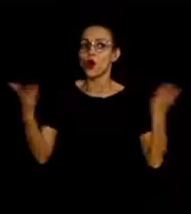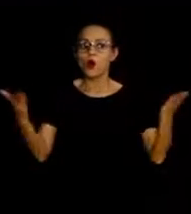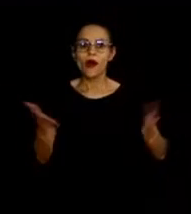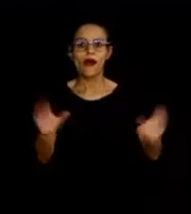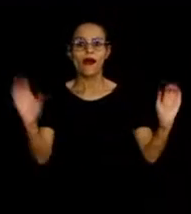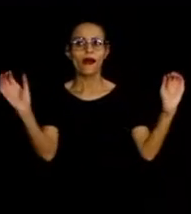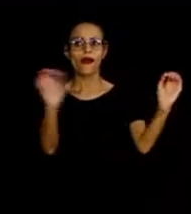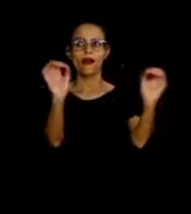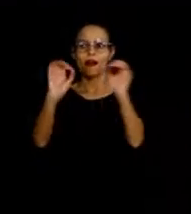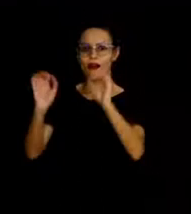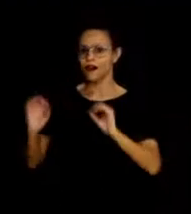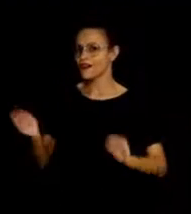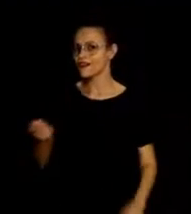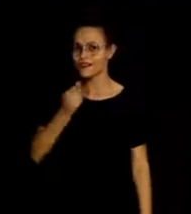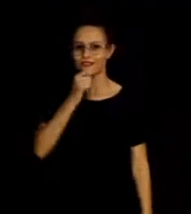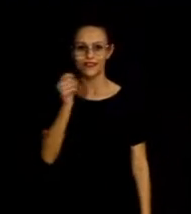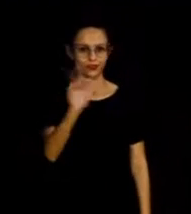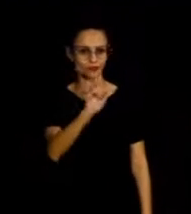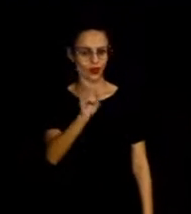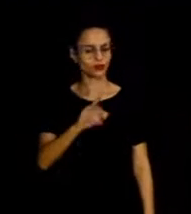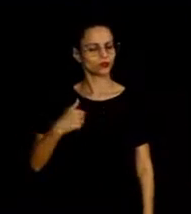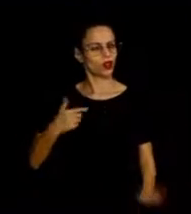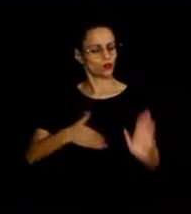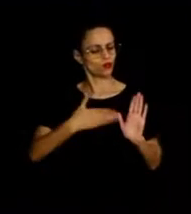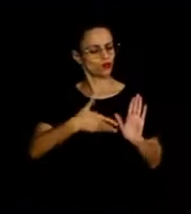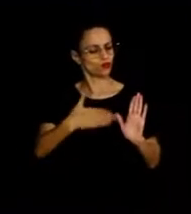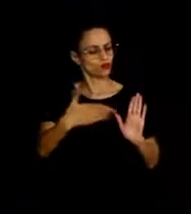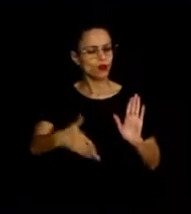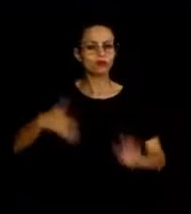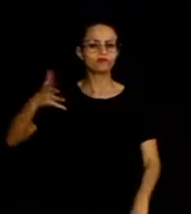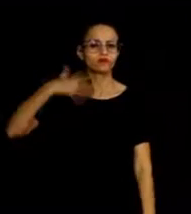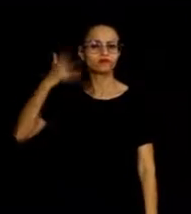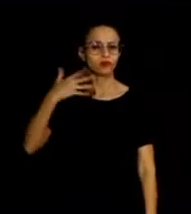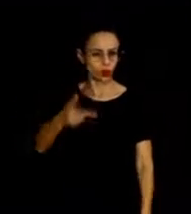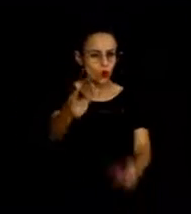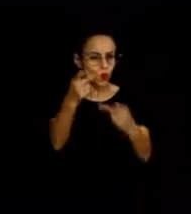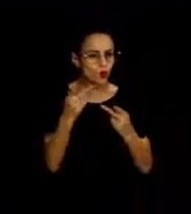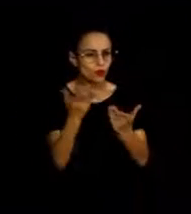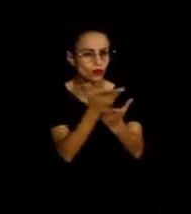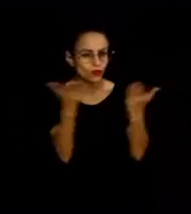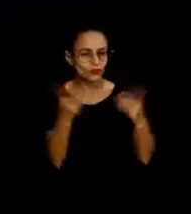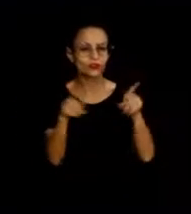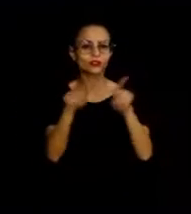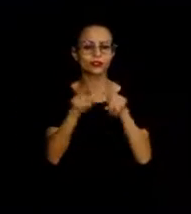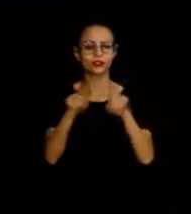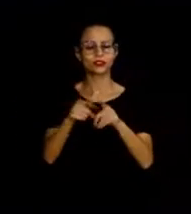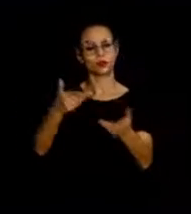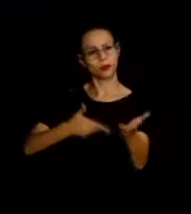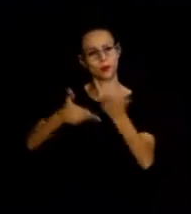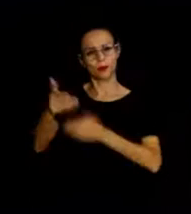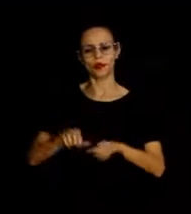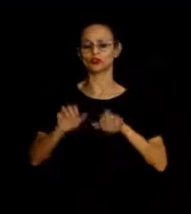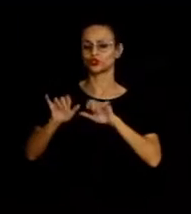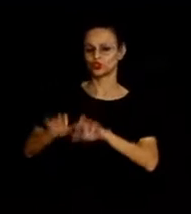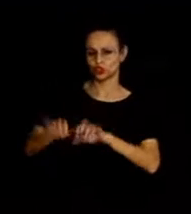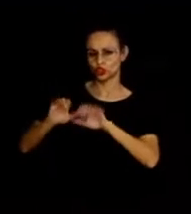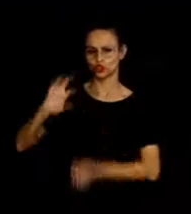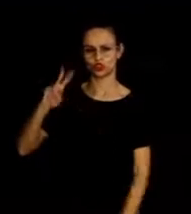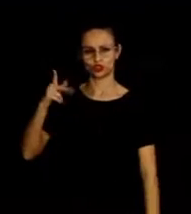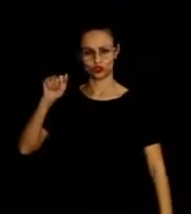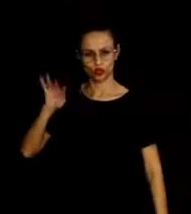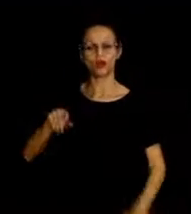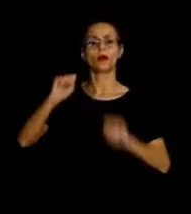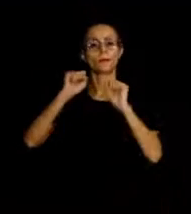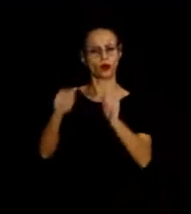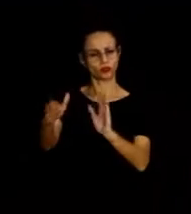existem eu vou ao longo da conversa né e te convido Inclusive a fazer a interação no chat pode mandar